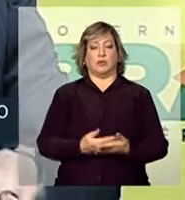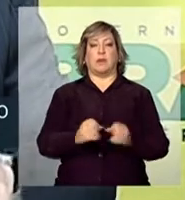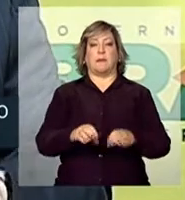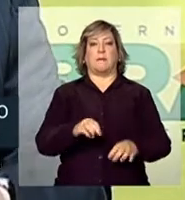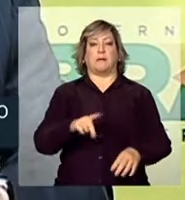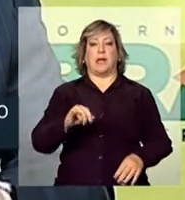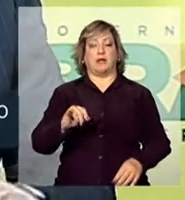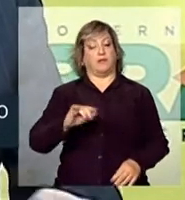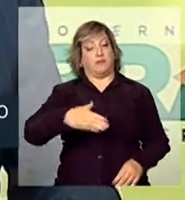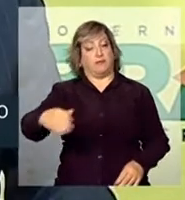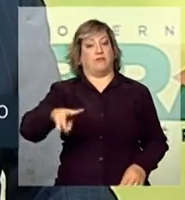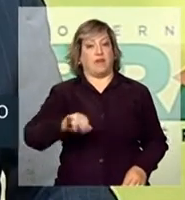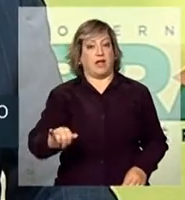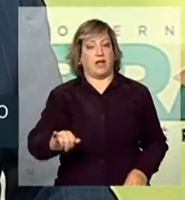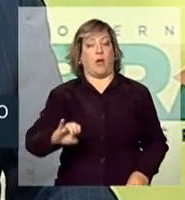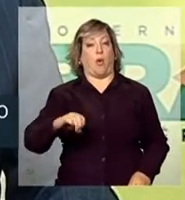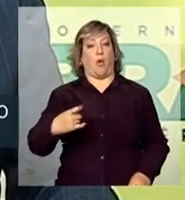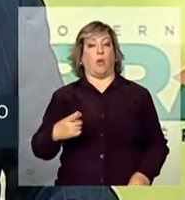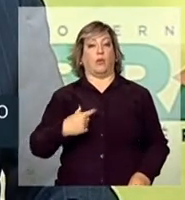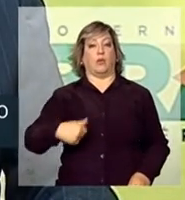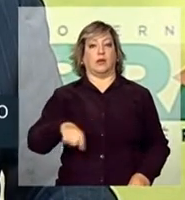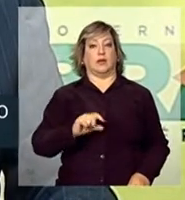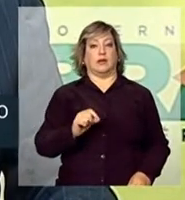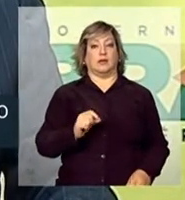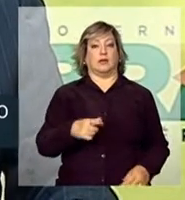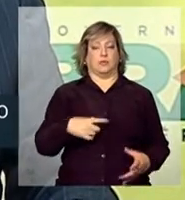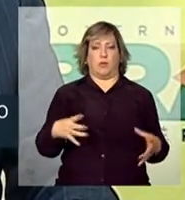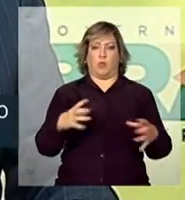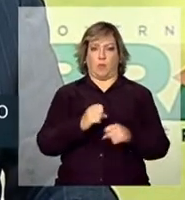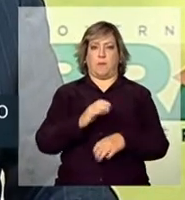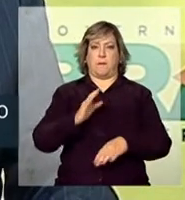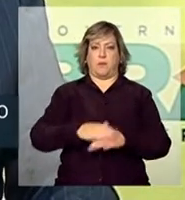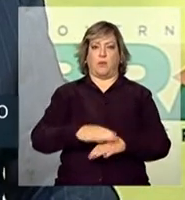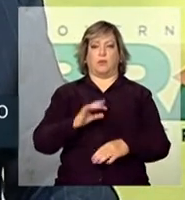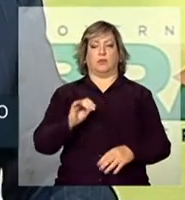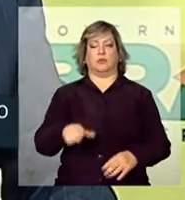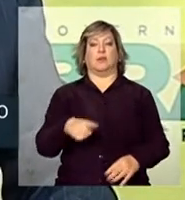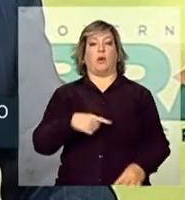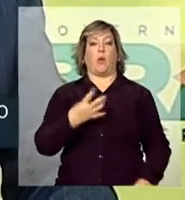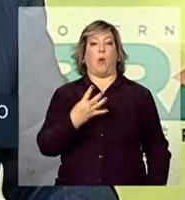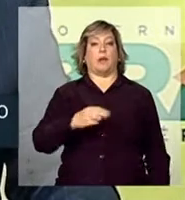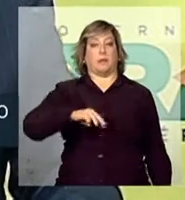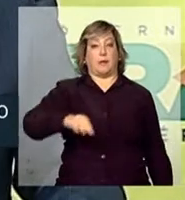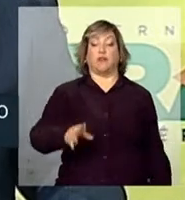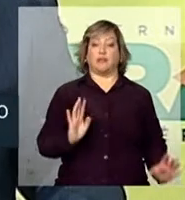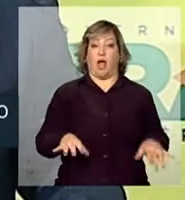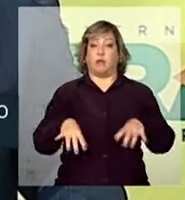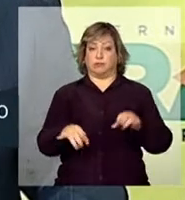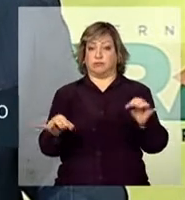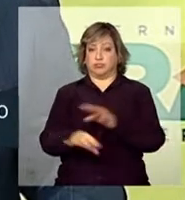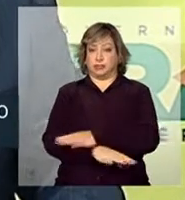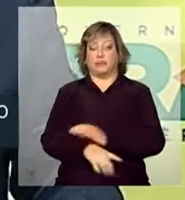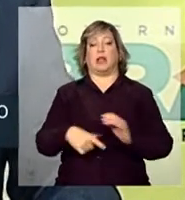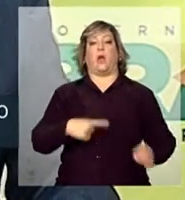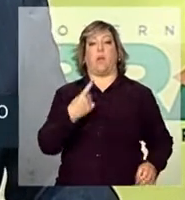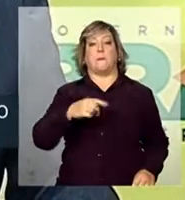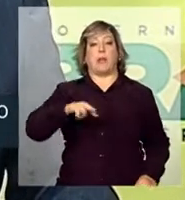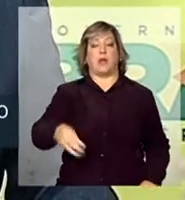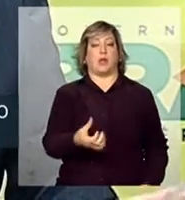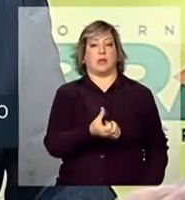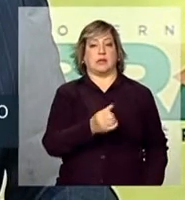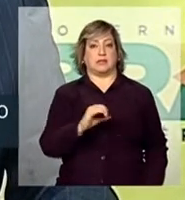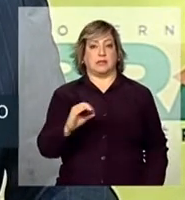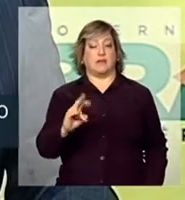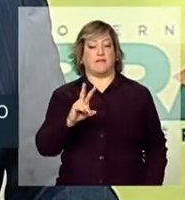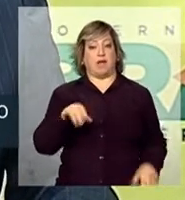e também os treinos são um volume bastante importante batemos 4 milhões que já concluíram milhão e 600 que